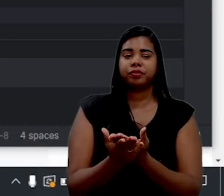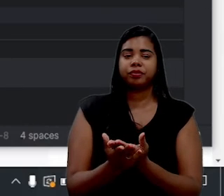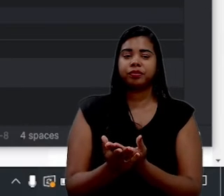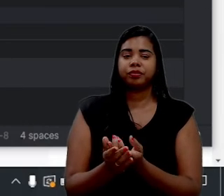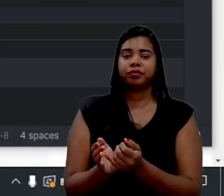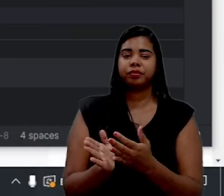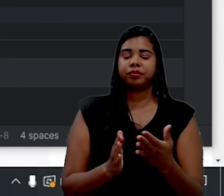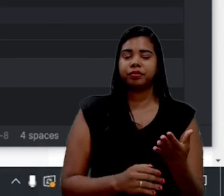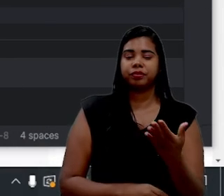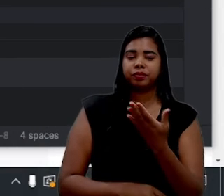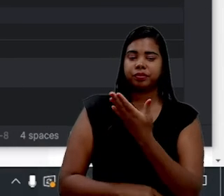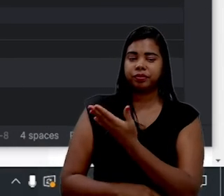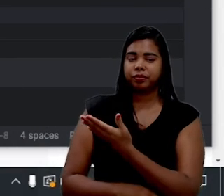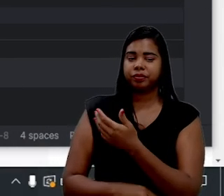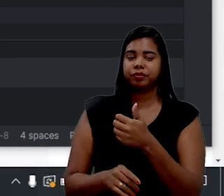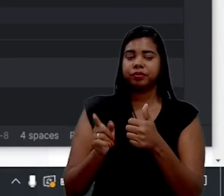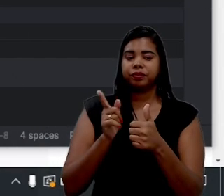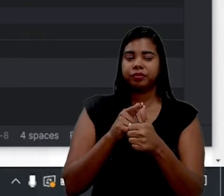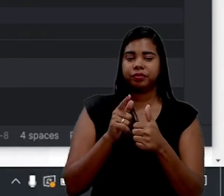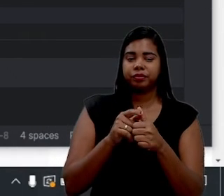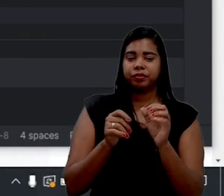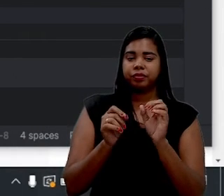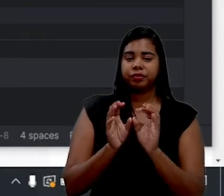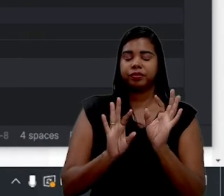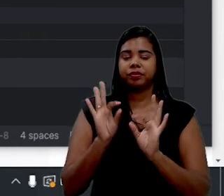CRUD, tá, gente? A primeira é fazer essa parte de